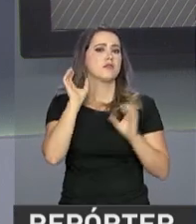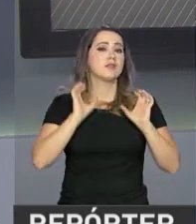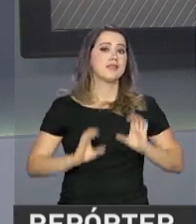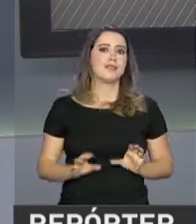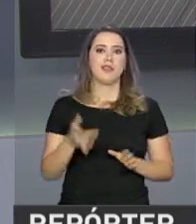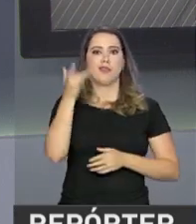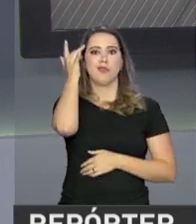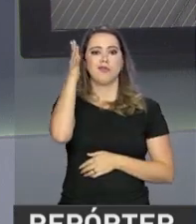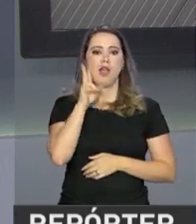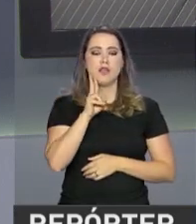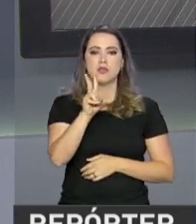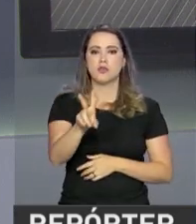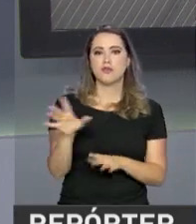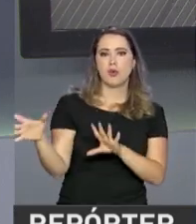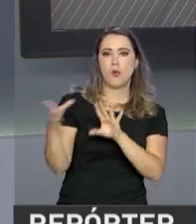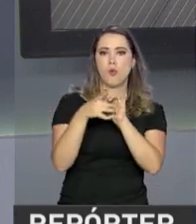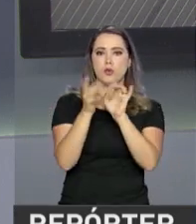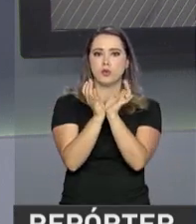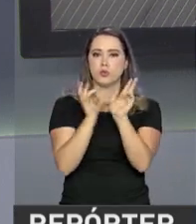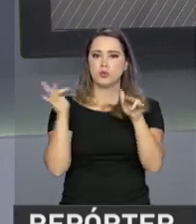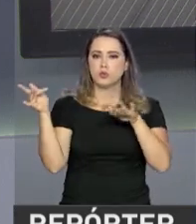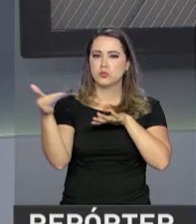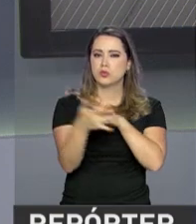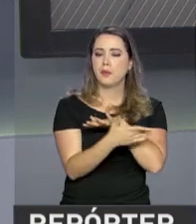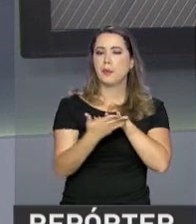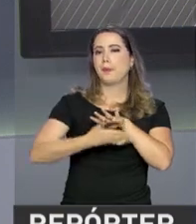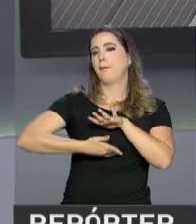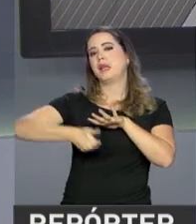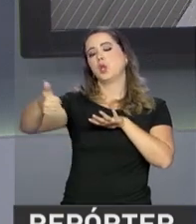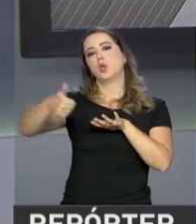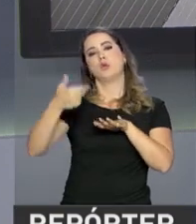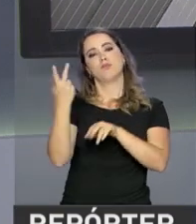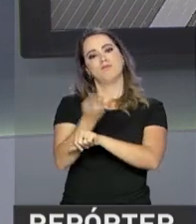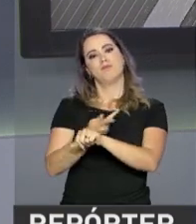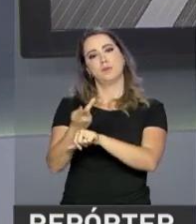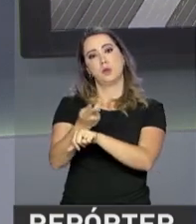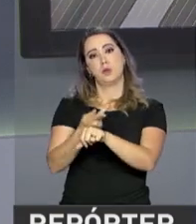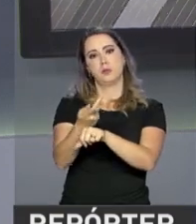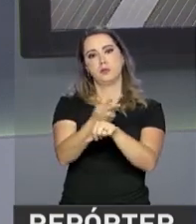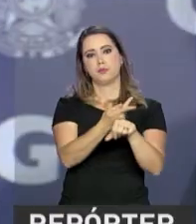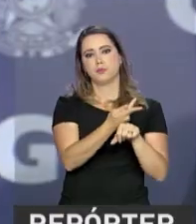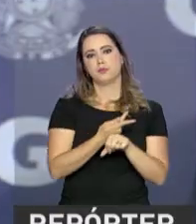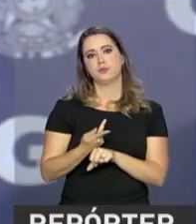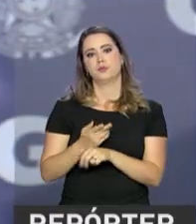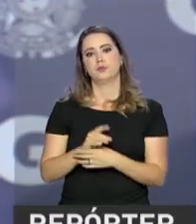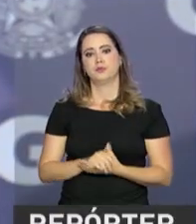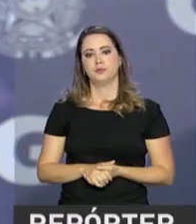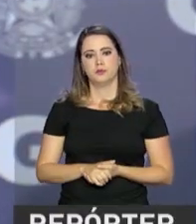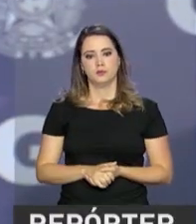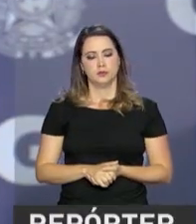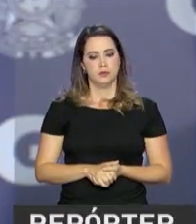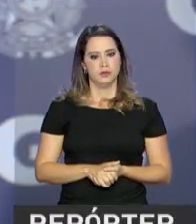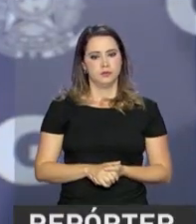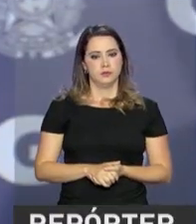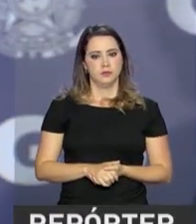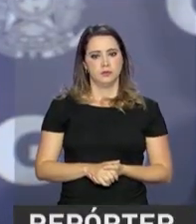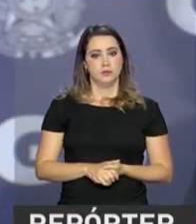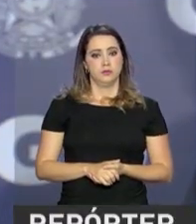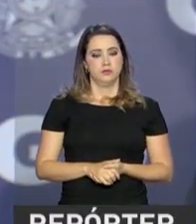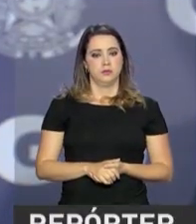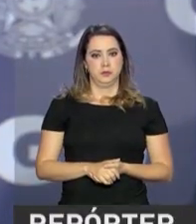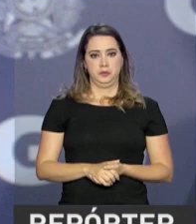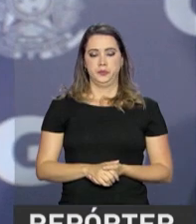cidadania integrado com as redes sociais e também maior interatividade nas buscas eu sempre repito